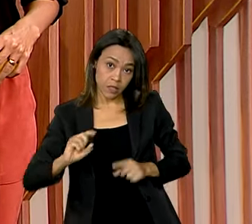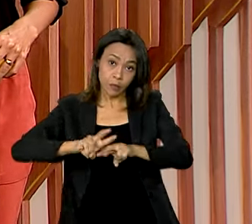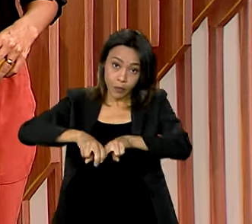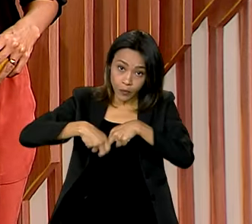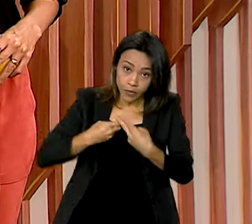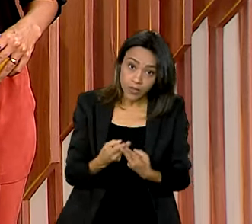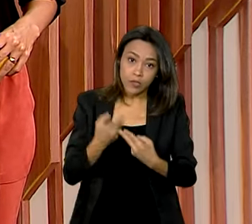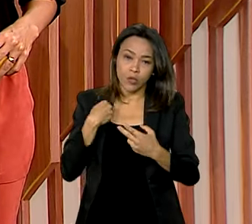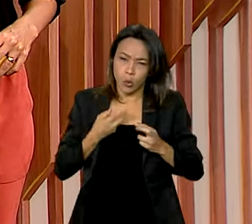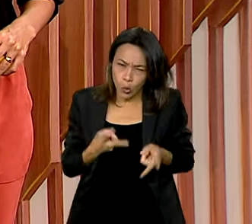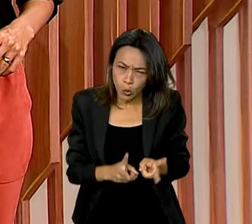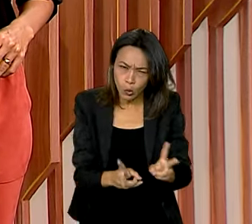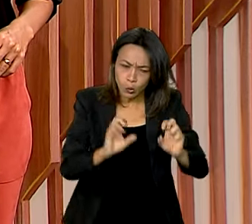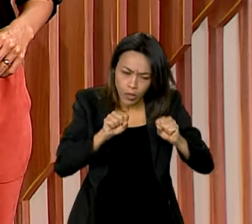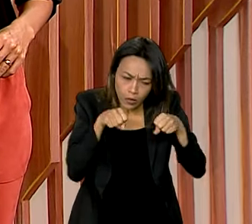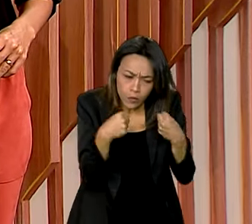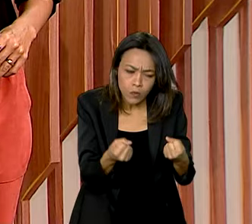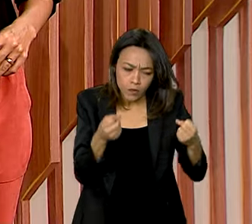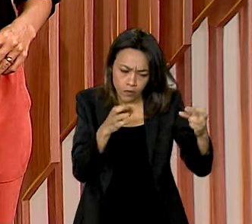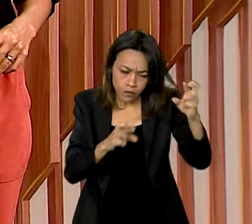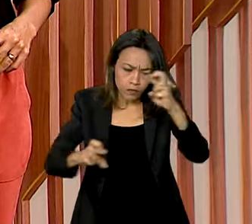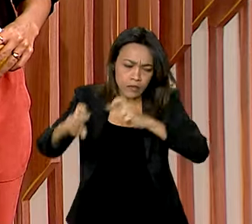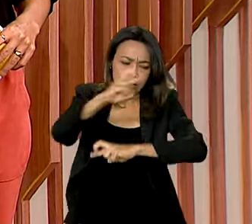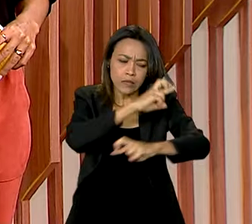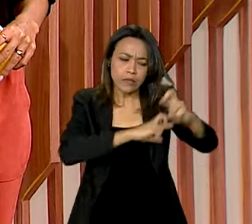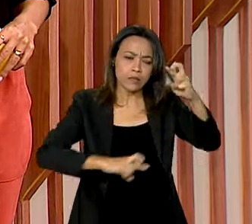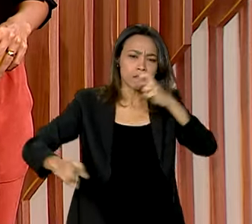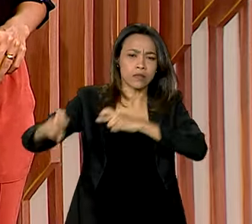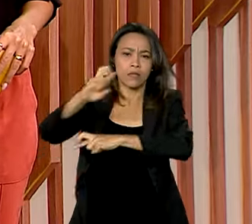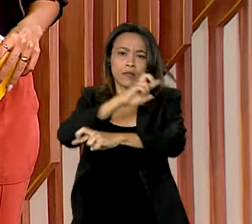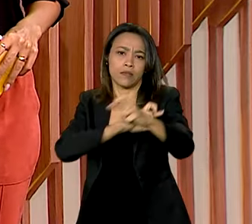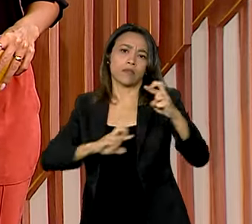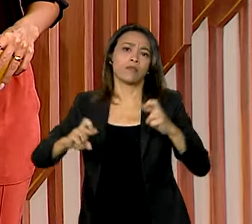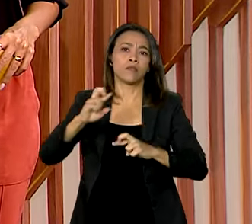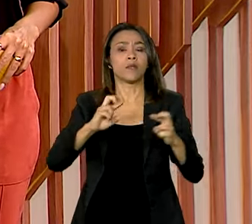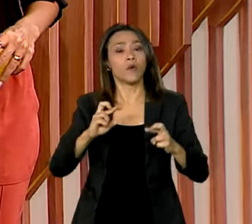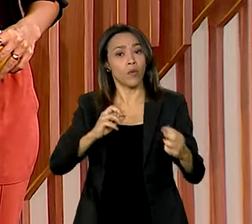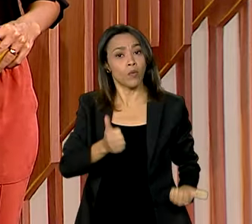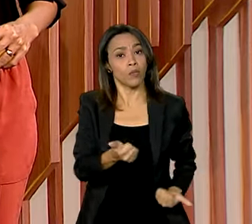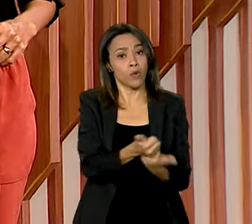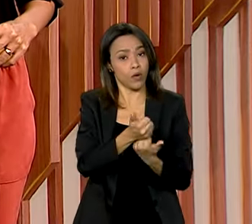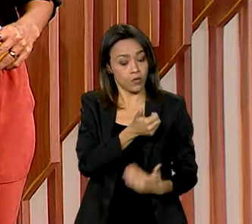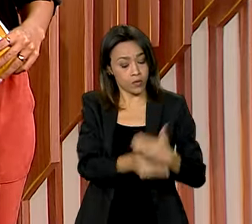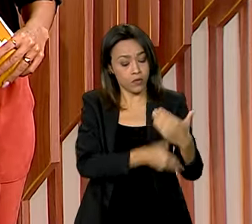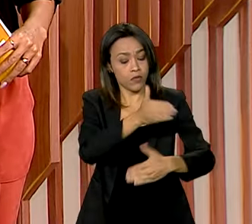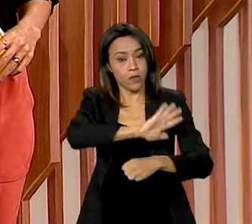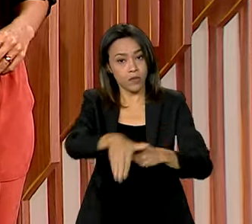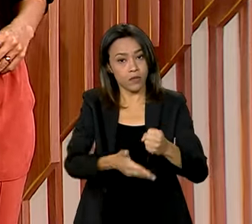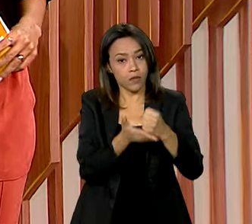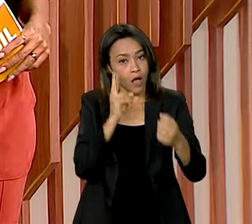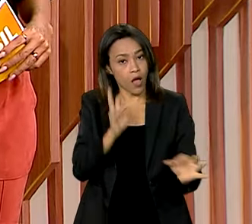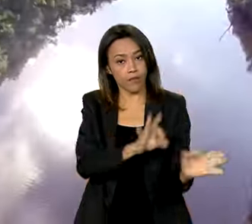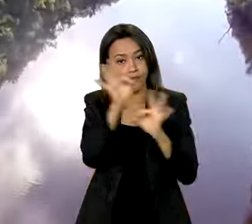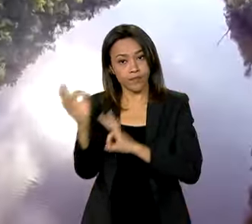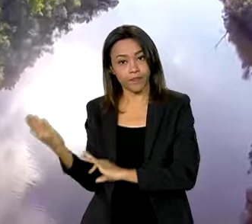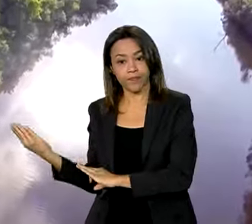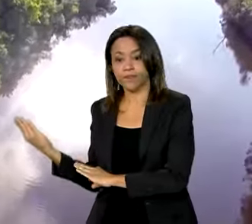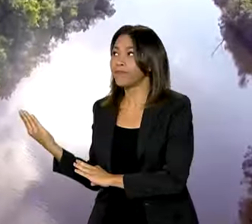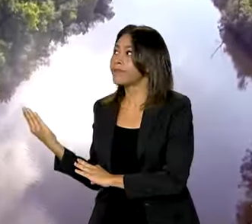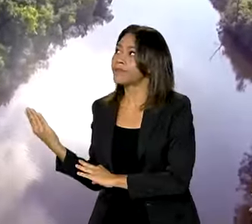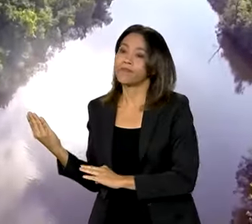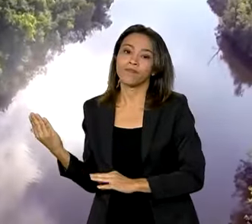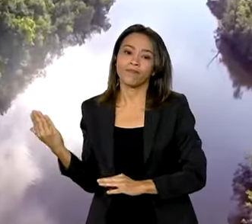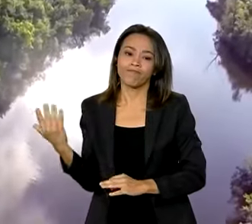reforçando aí a fiscalização e ampliando ações de olho no desenvolvimento sustentável. Veja na reportagem.